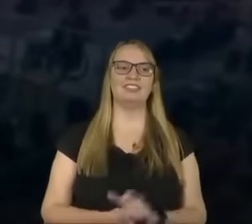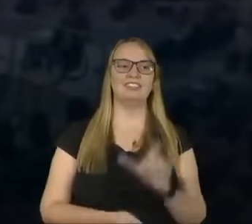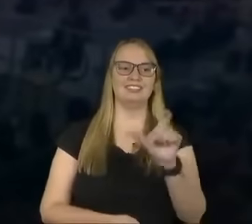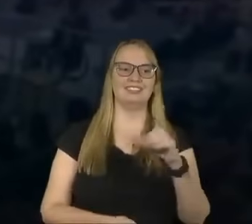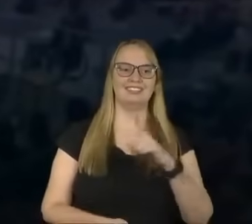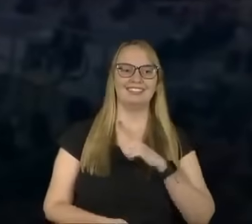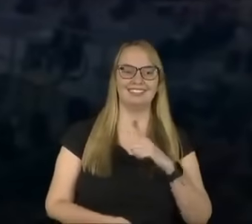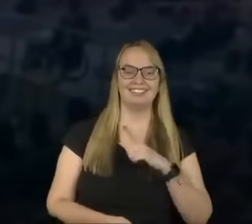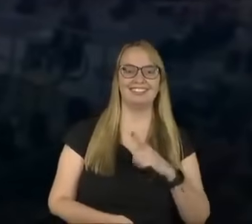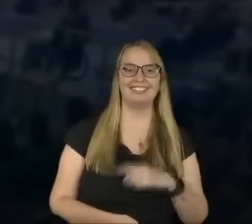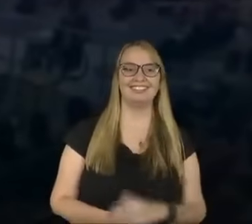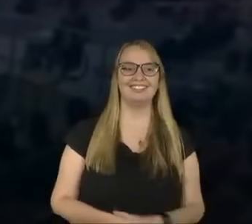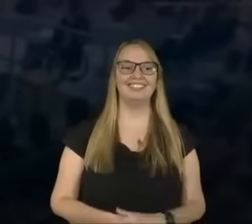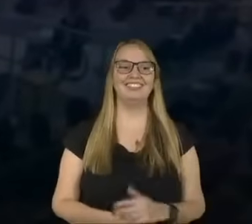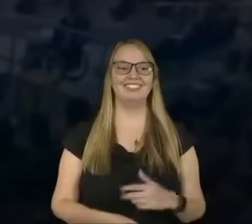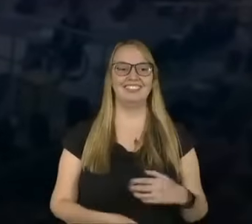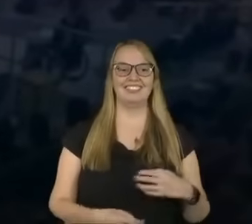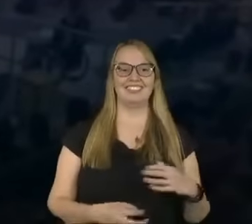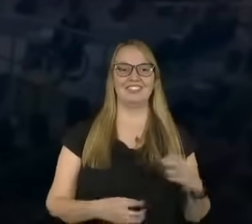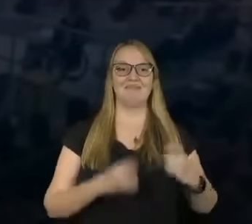medo de tudo de